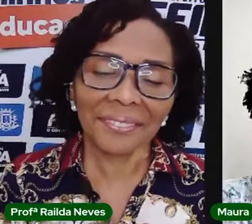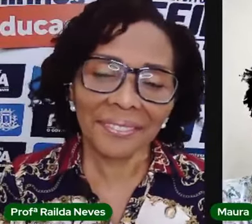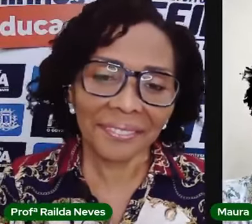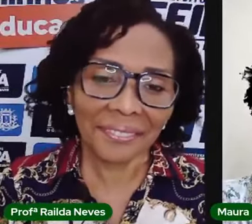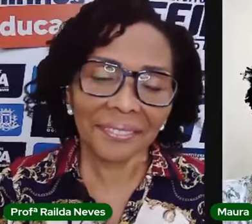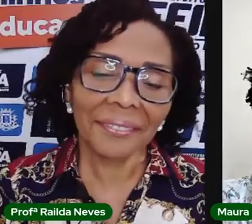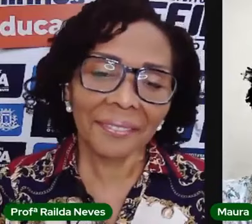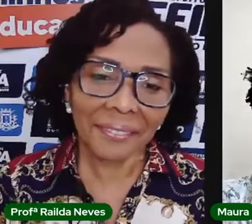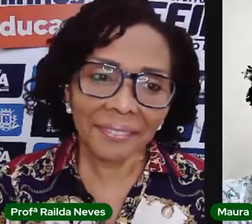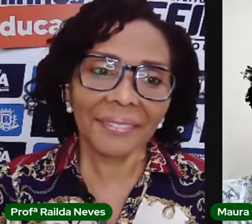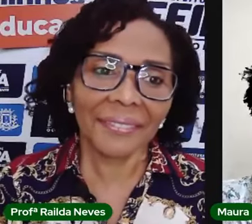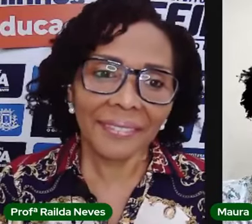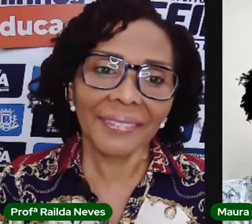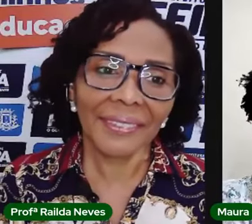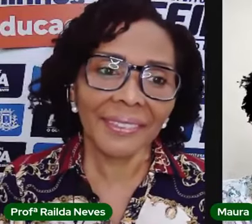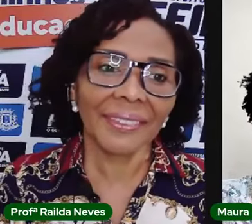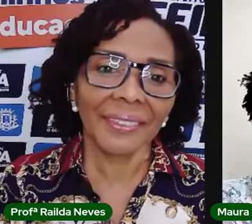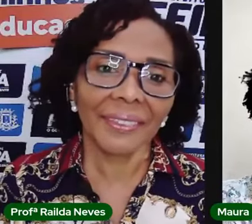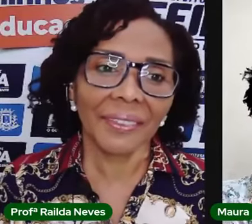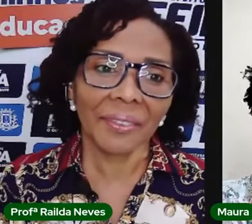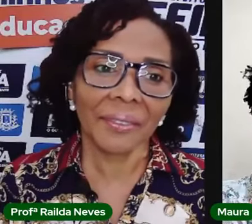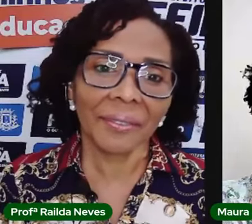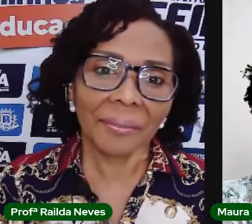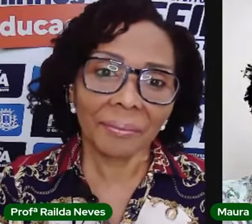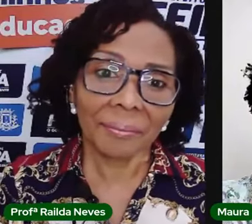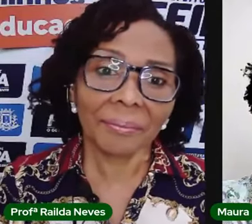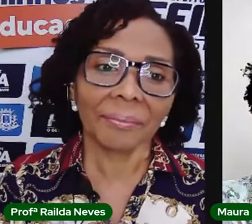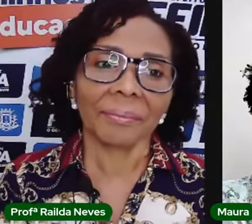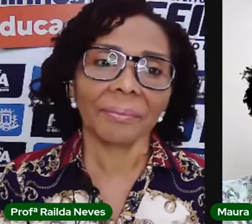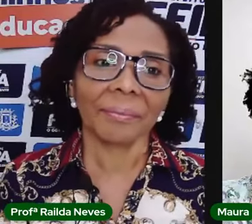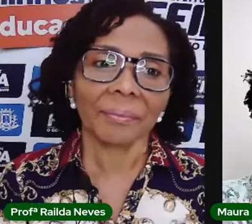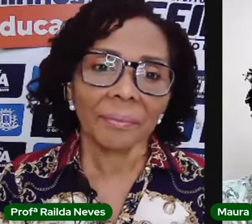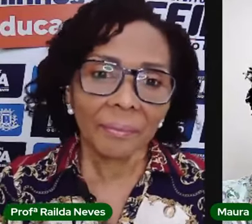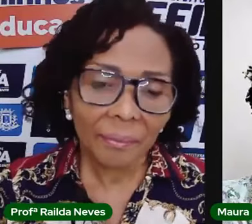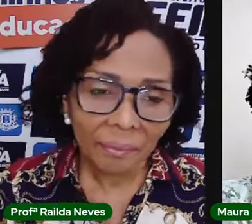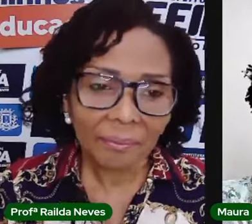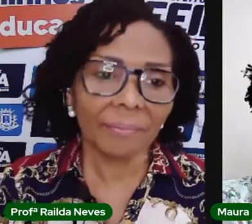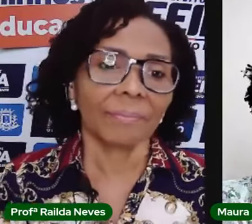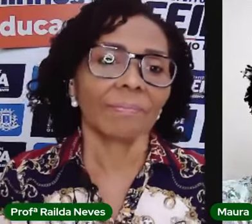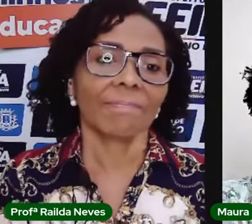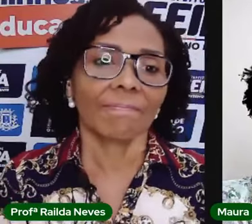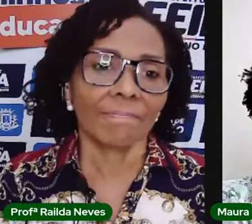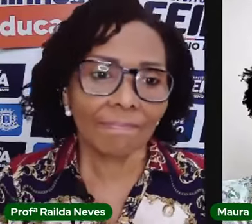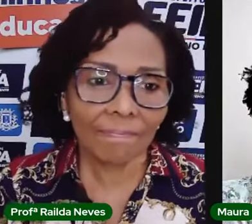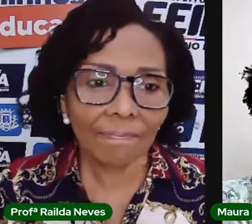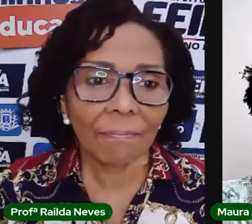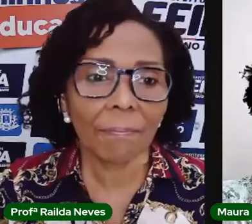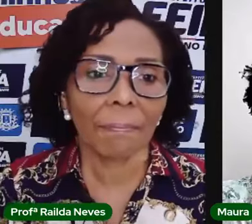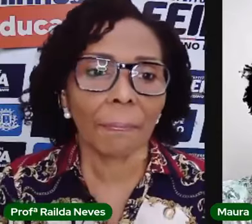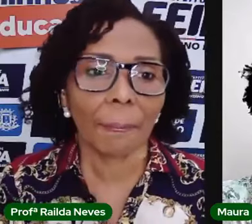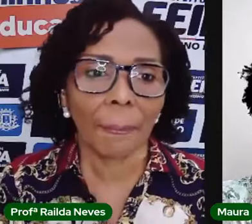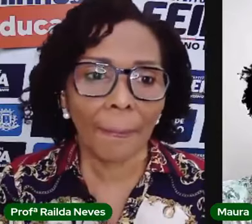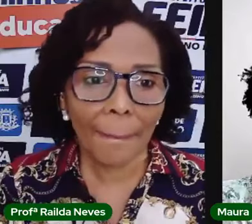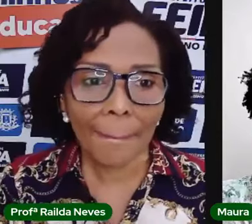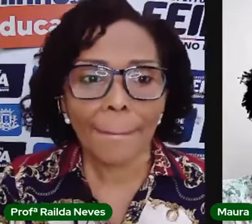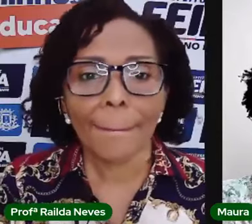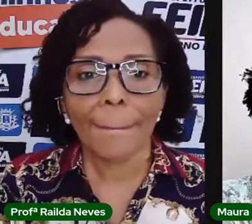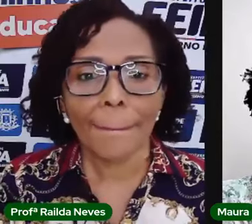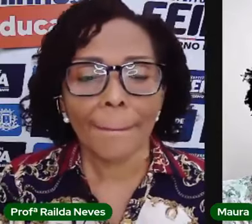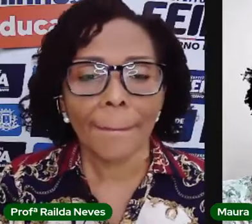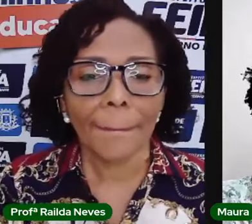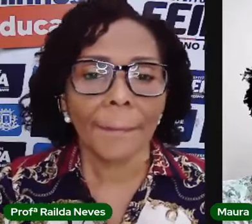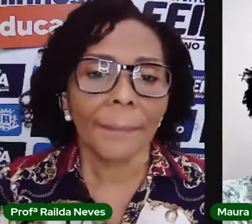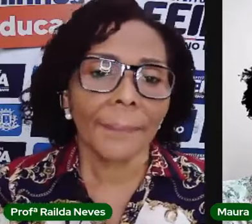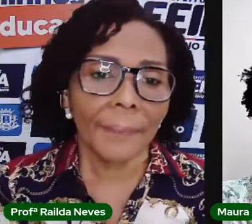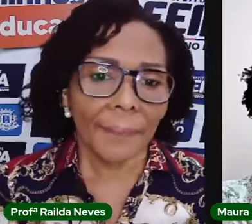forma muito especial todos os estudantes, as estudantes,